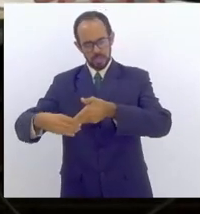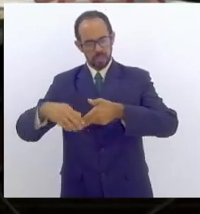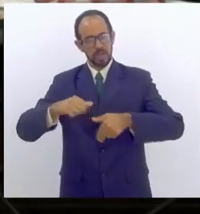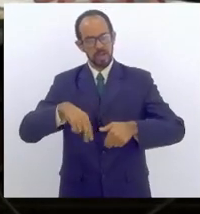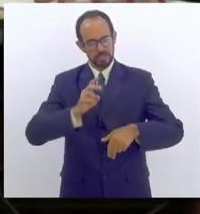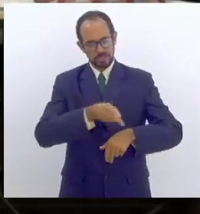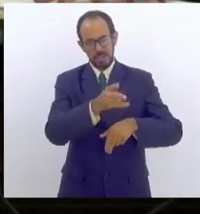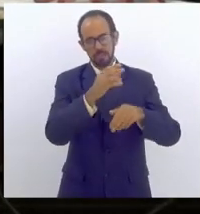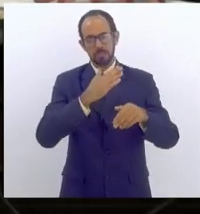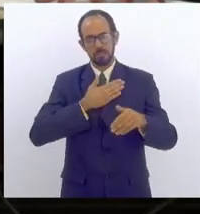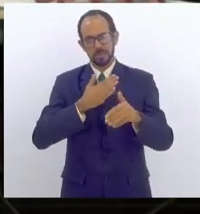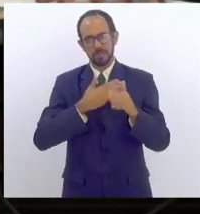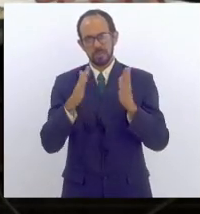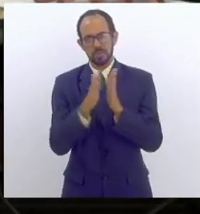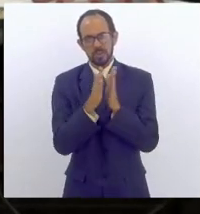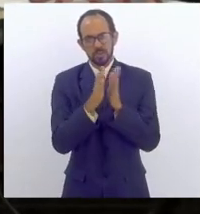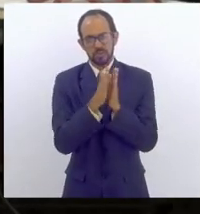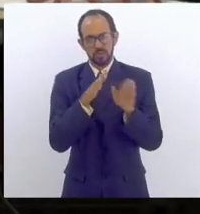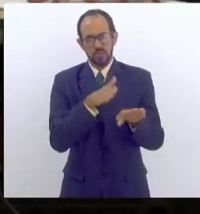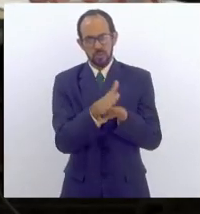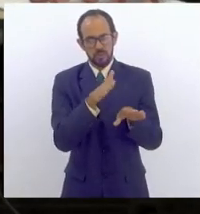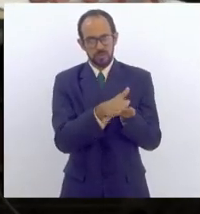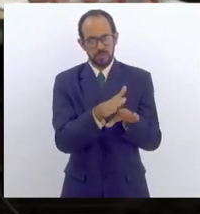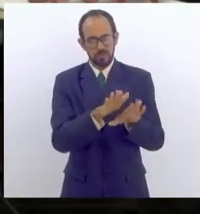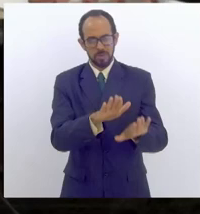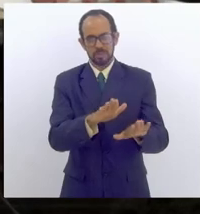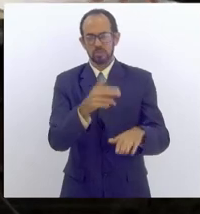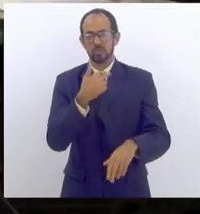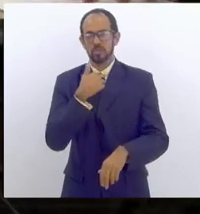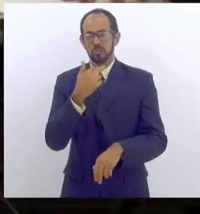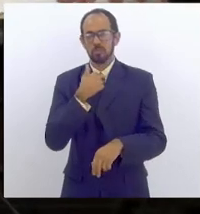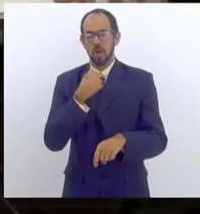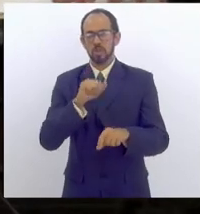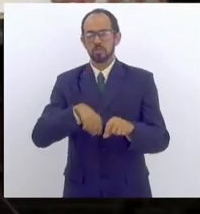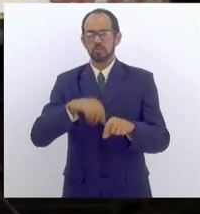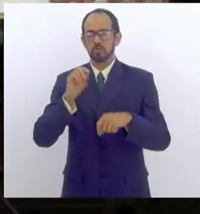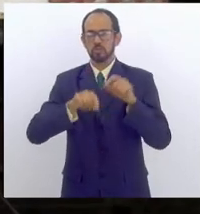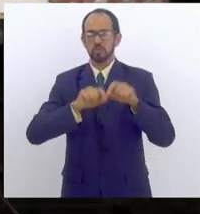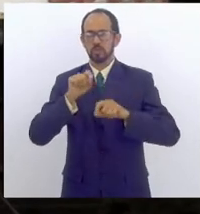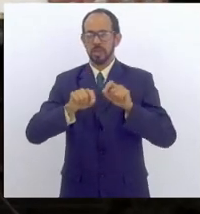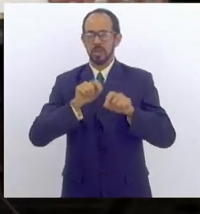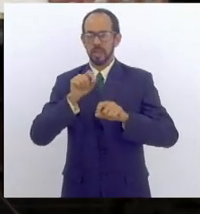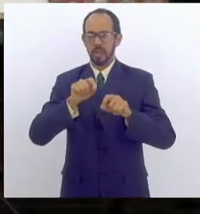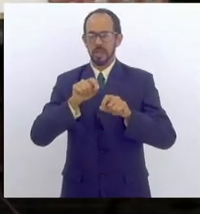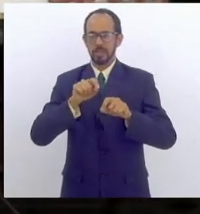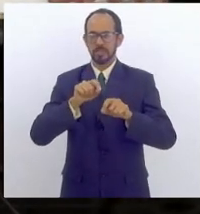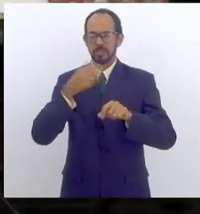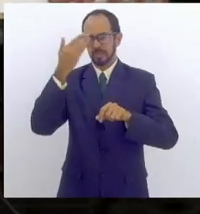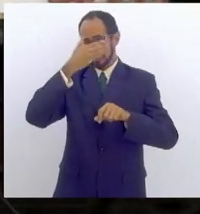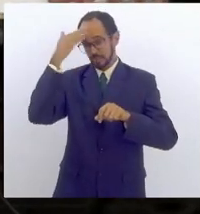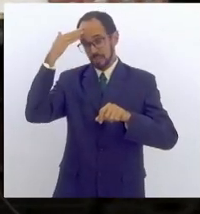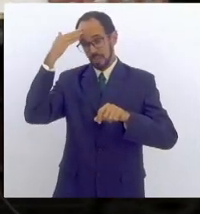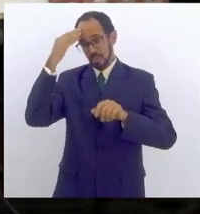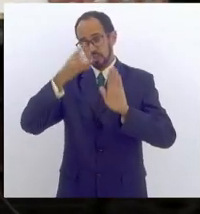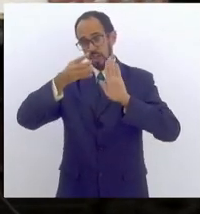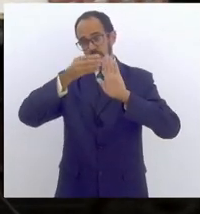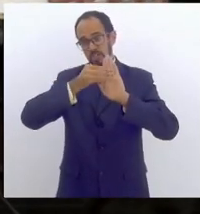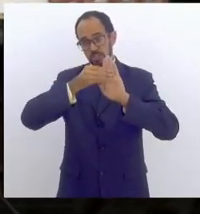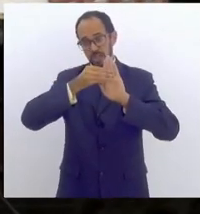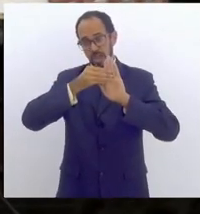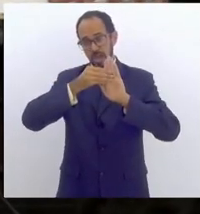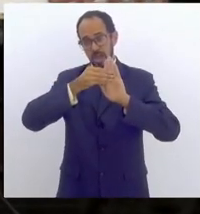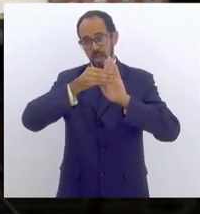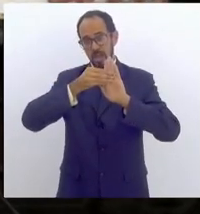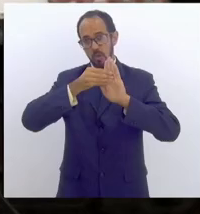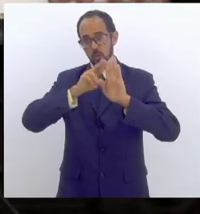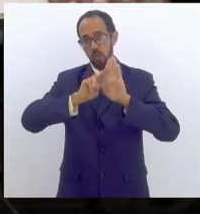meus conselhos. Mas eu não posso deixar de registrar o nome da nossa chapa: Unidos